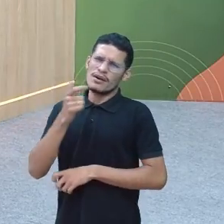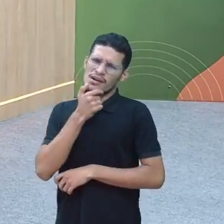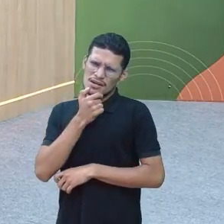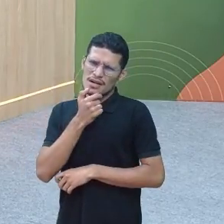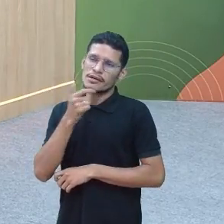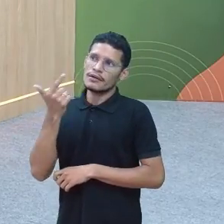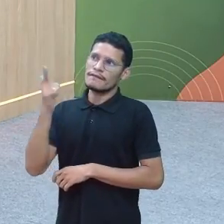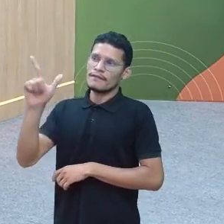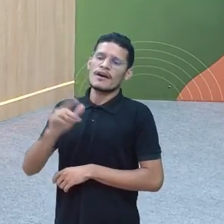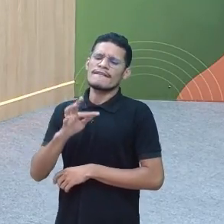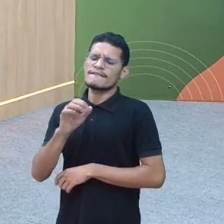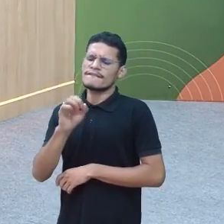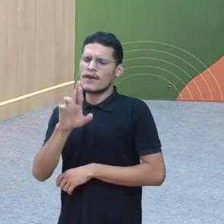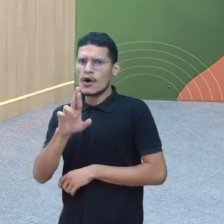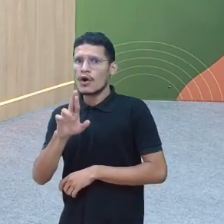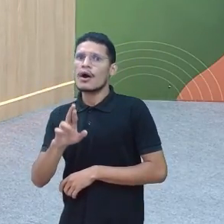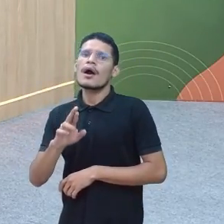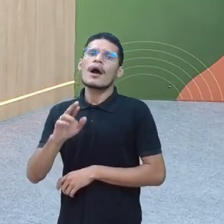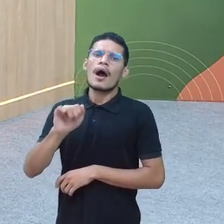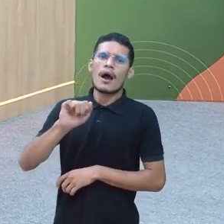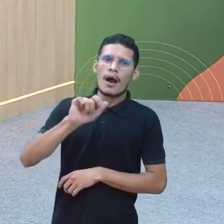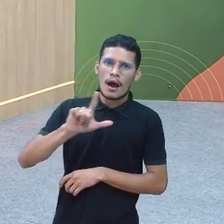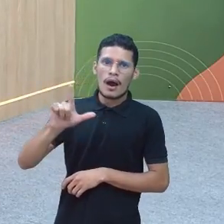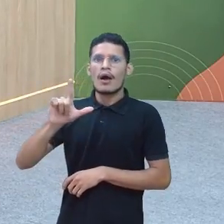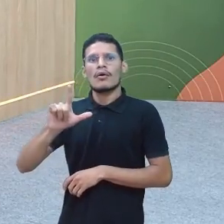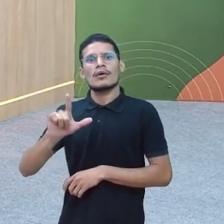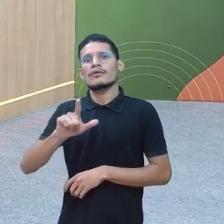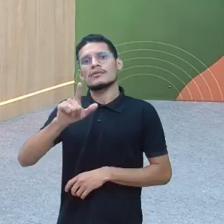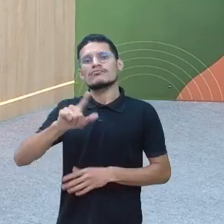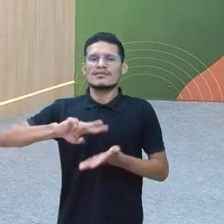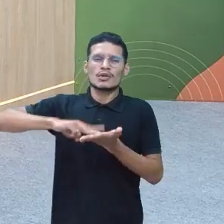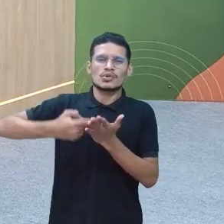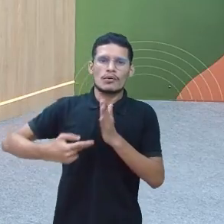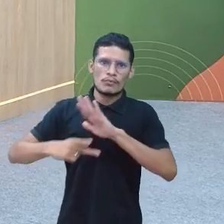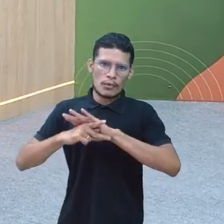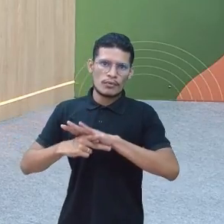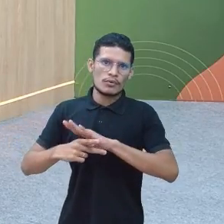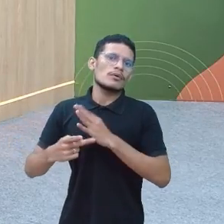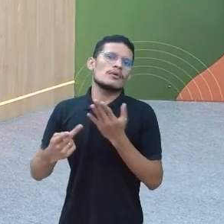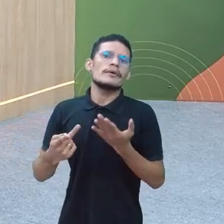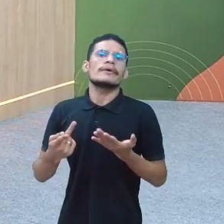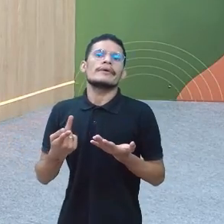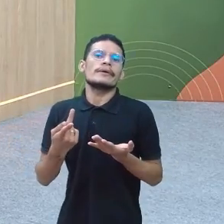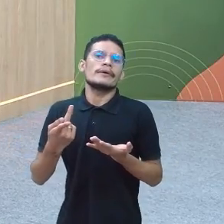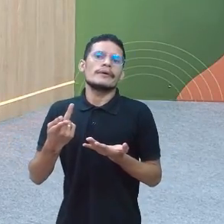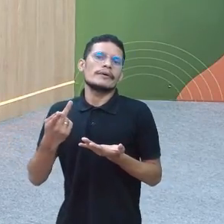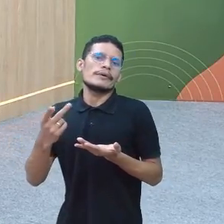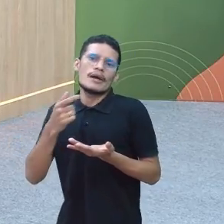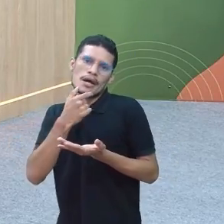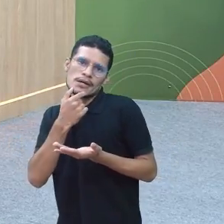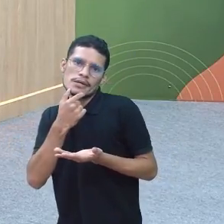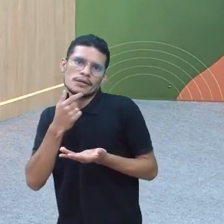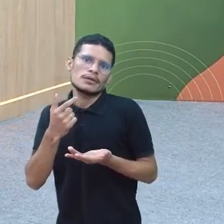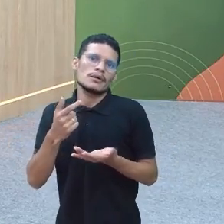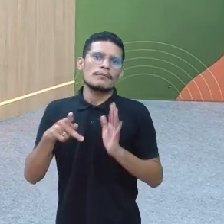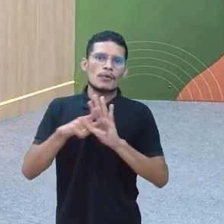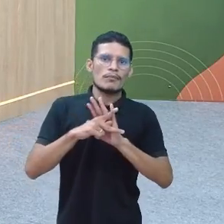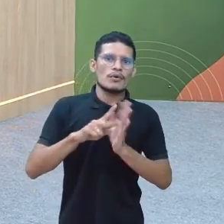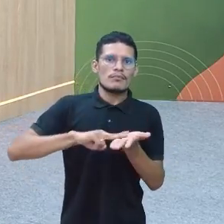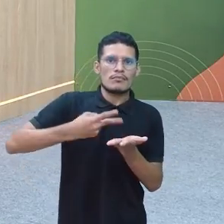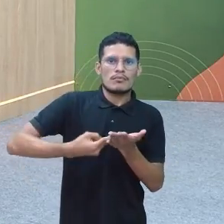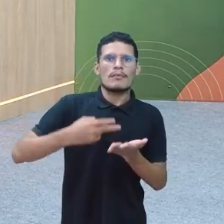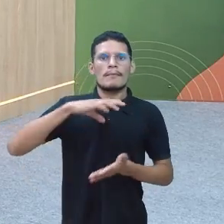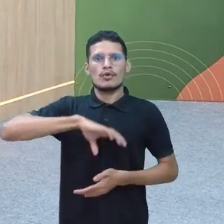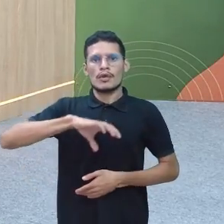né? Forró, para quem não fazendo a tradução livre aí do inglês para o português, é